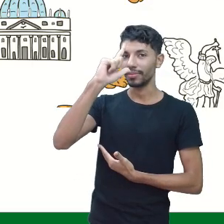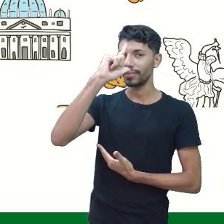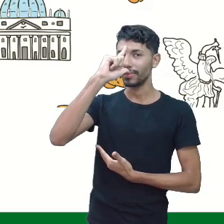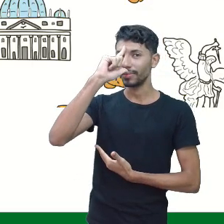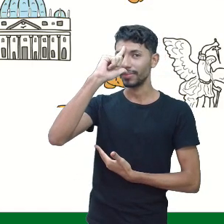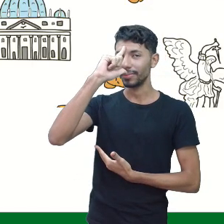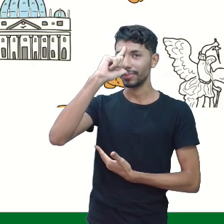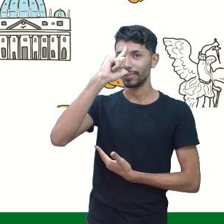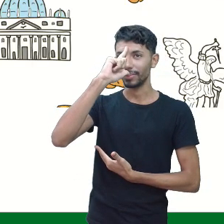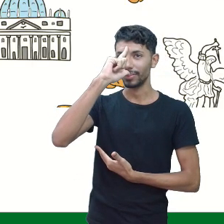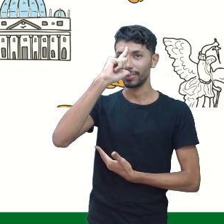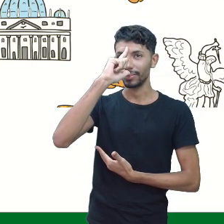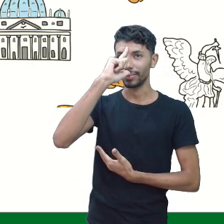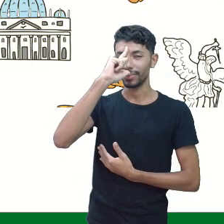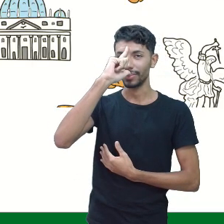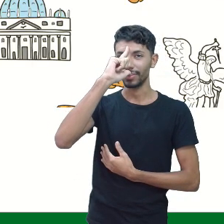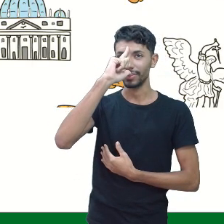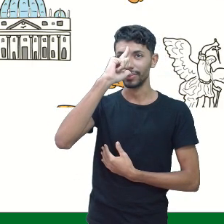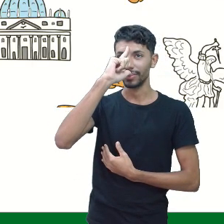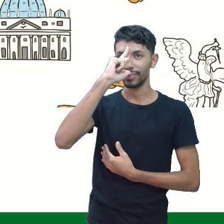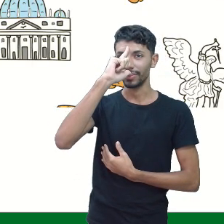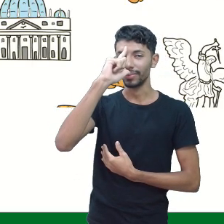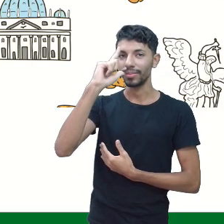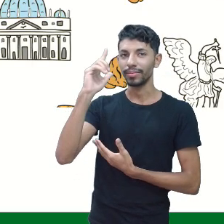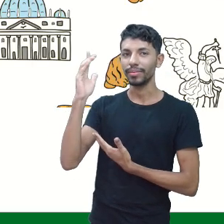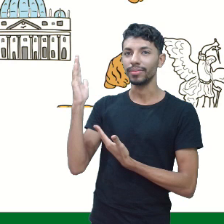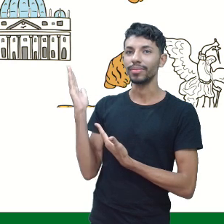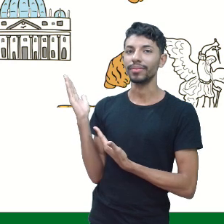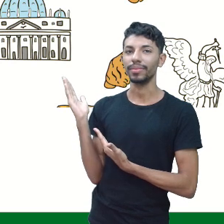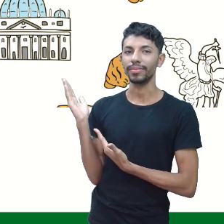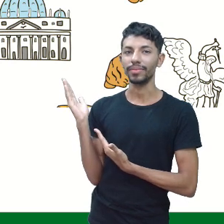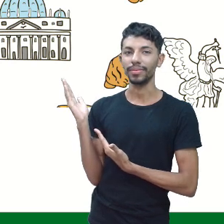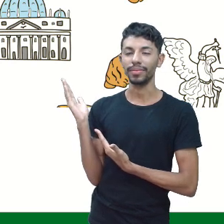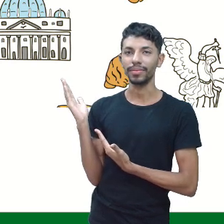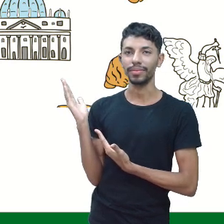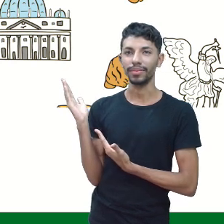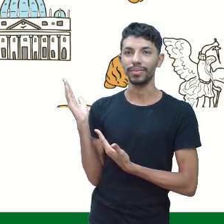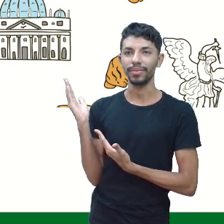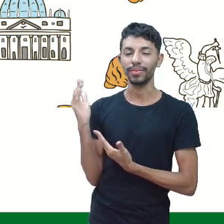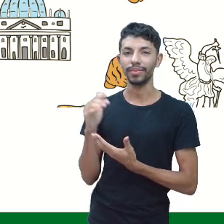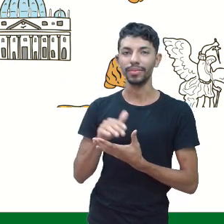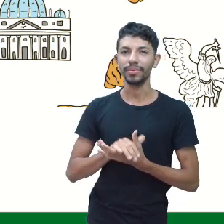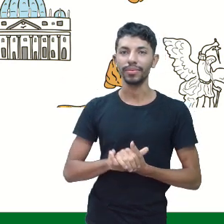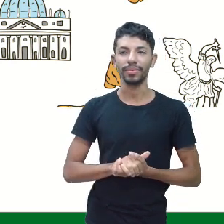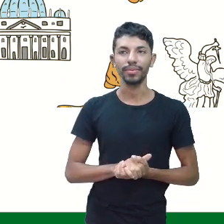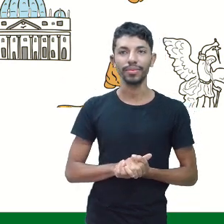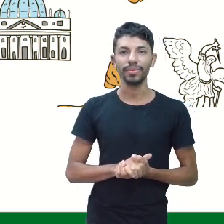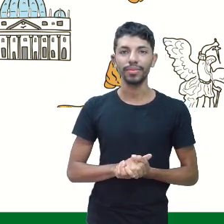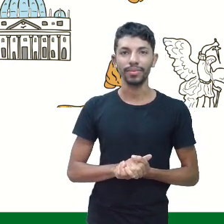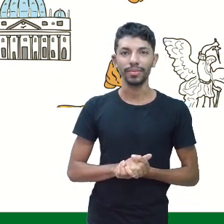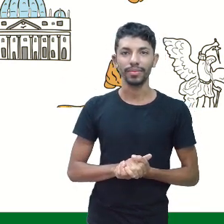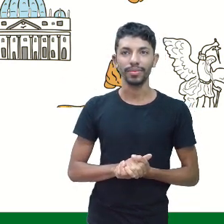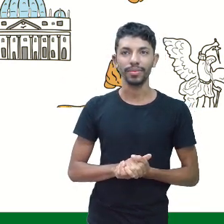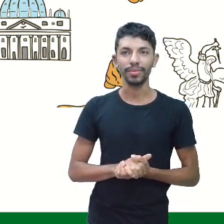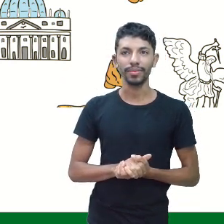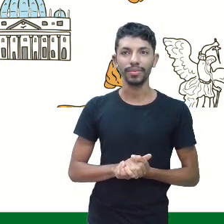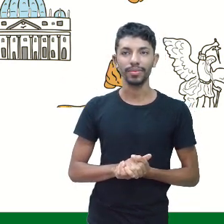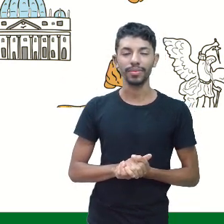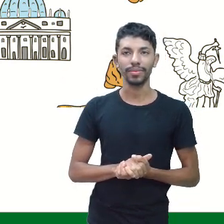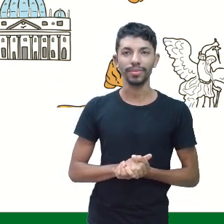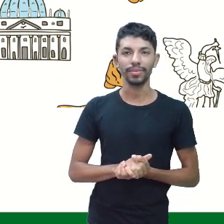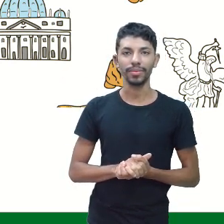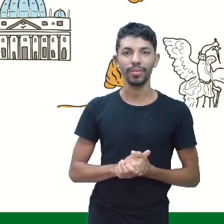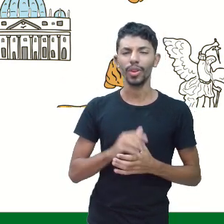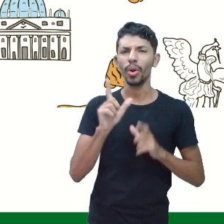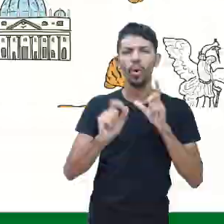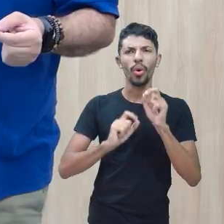ex, Luciano Júnior. Omni bono maneadet. Eamus historia grado ad alium sexto genus. O que